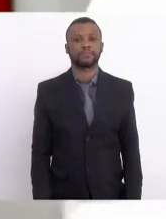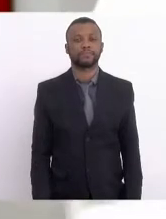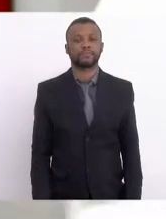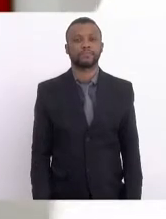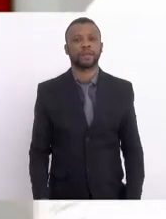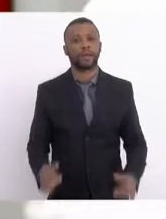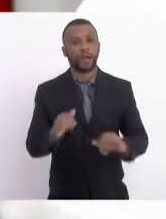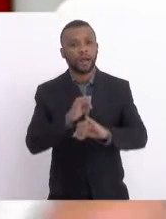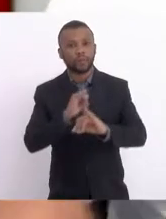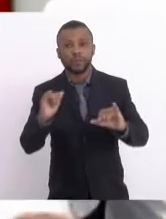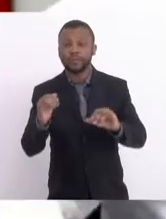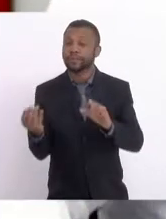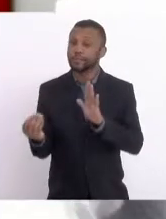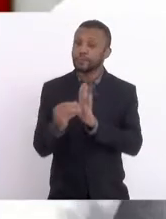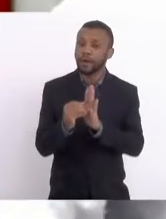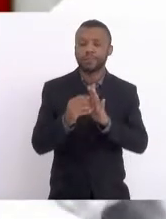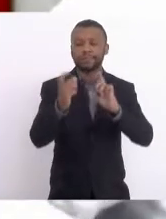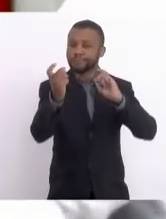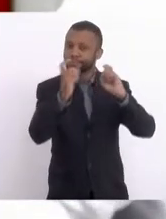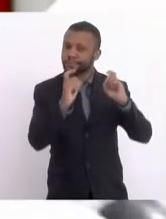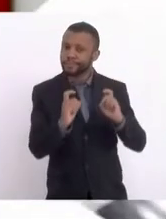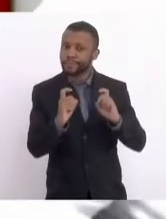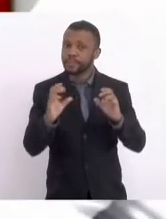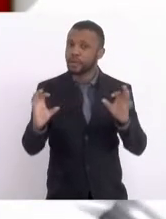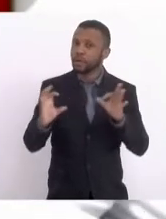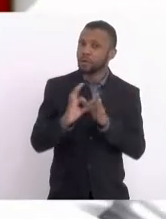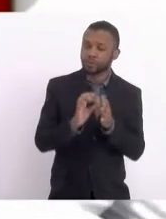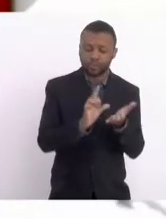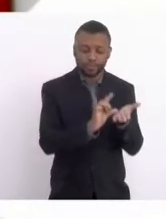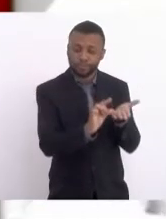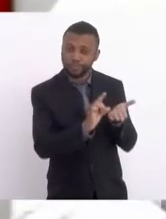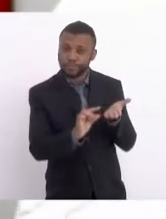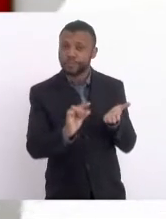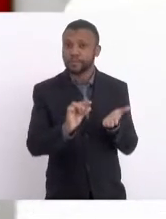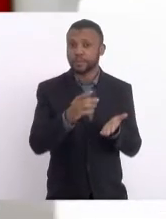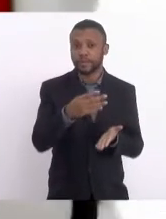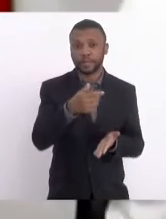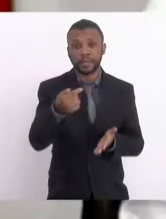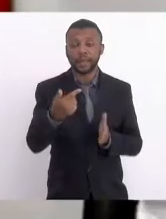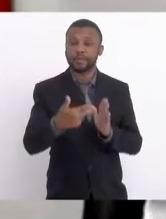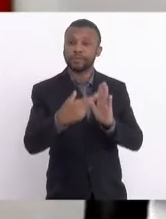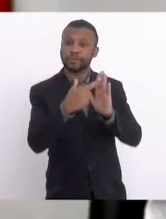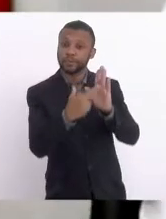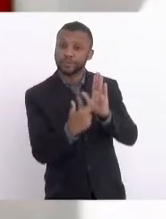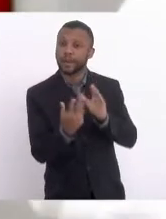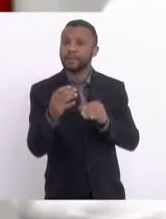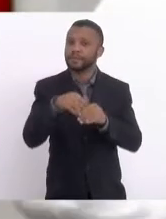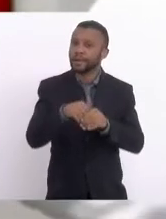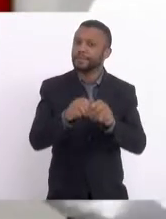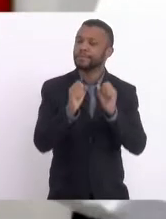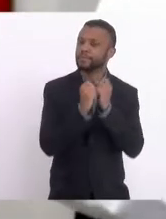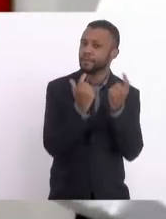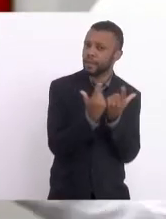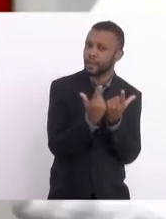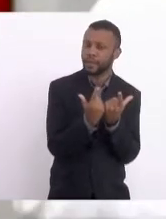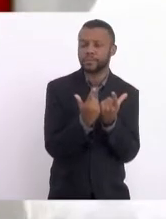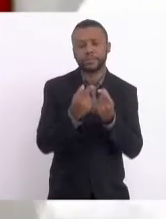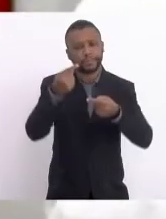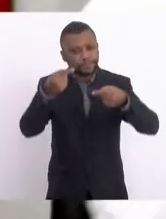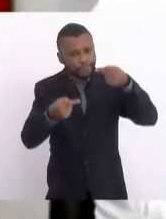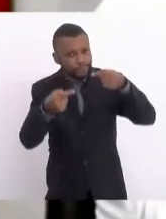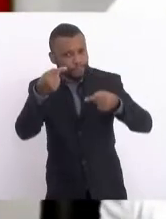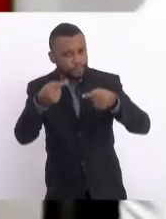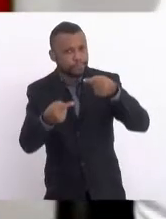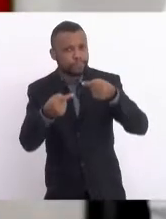Anuncio, incluído na ordem do dia, de acordo com o inciso 1º do artigo 47 do regimento interno, em tramitação ordinária, primeira discussão,